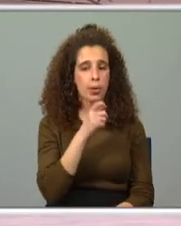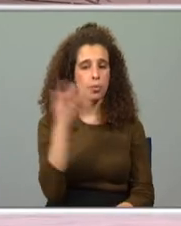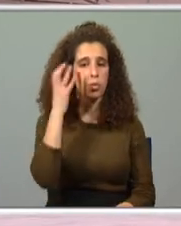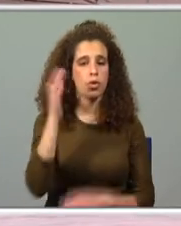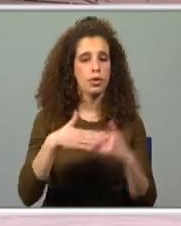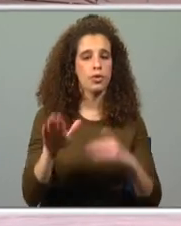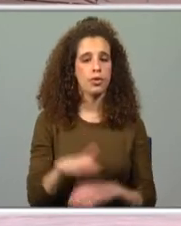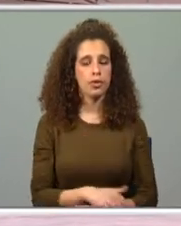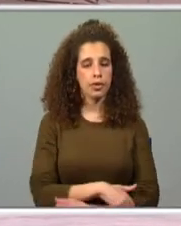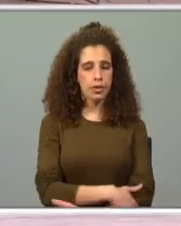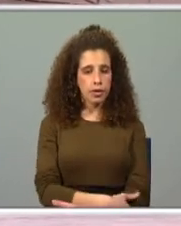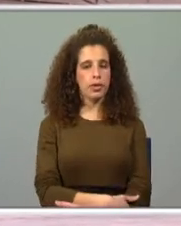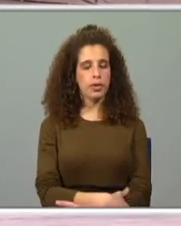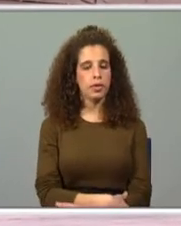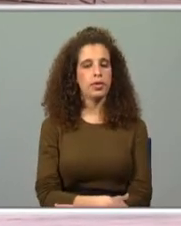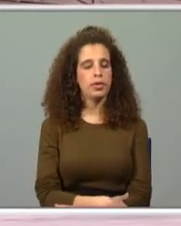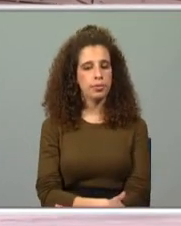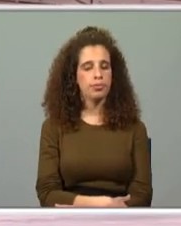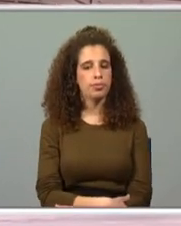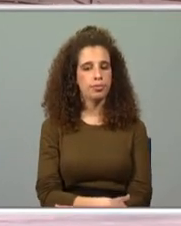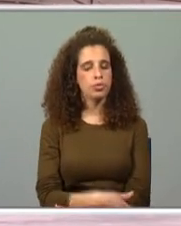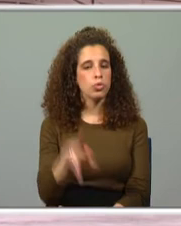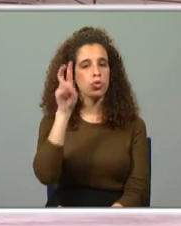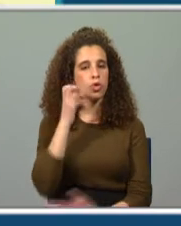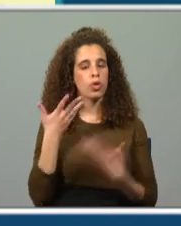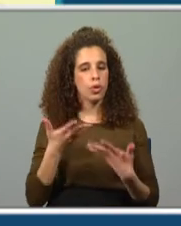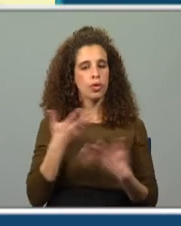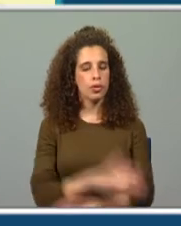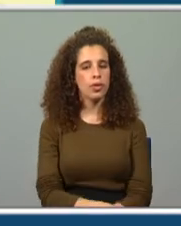sair. Produzimos o zumbido. Vamos aqui ouvir agora.